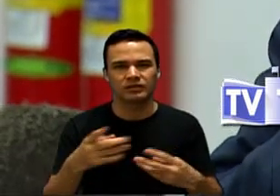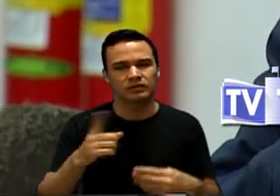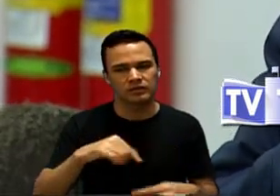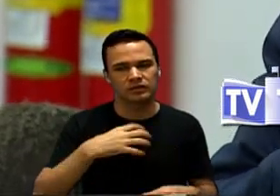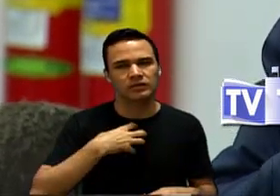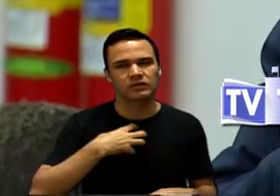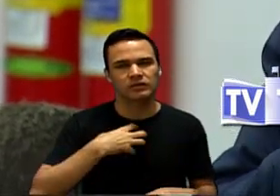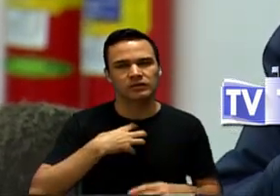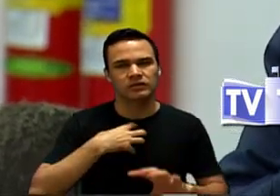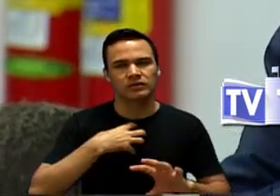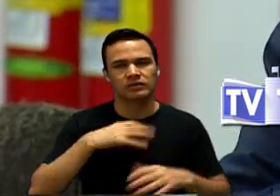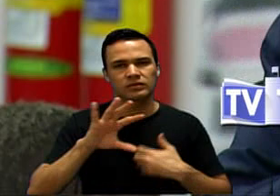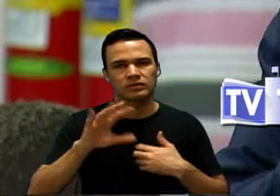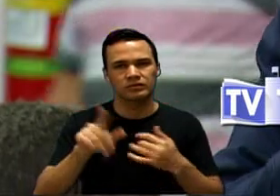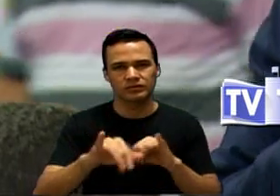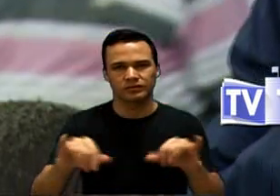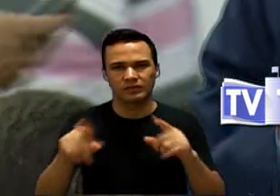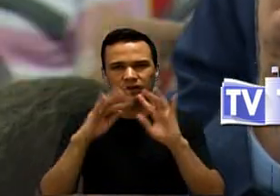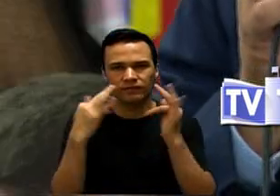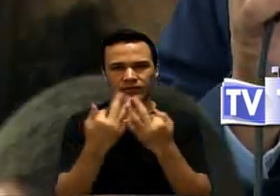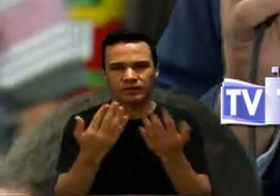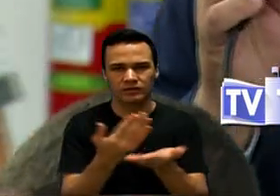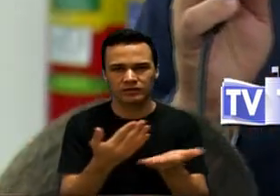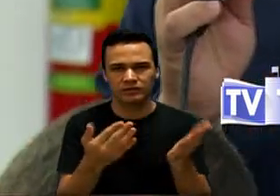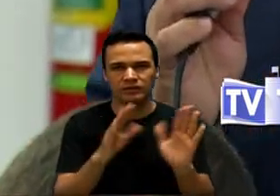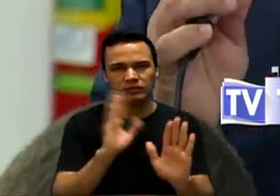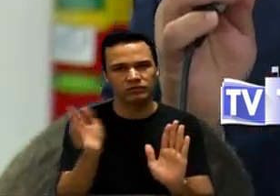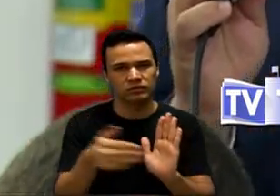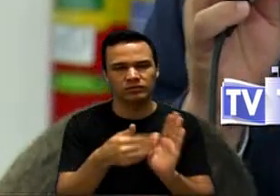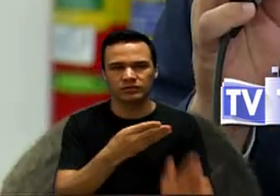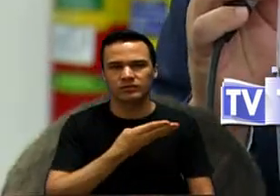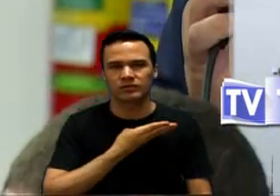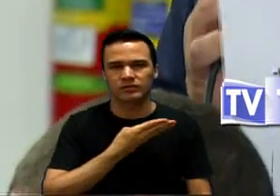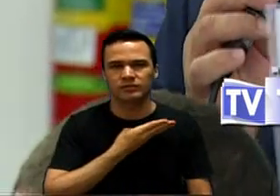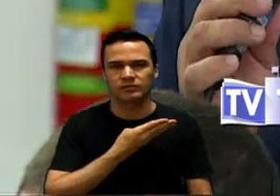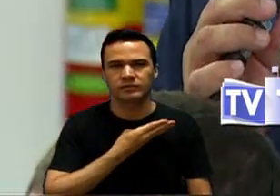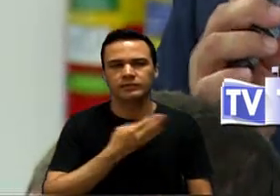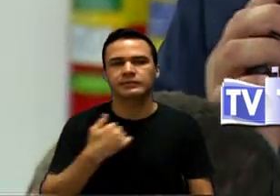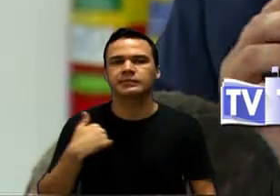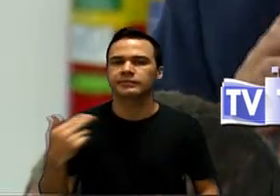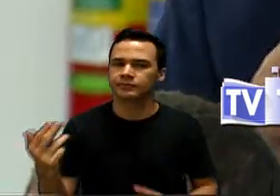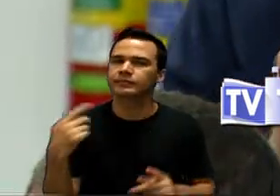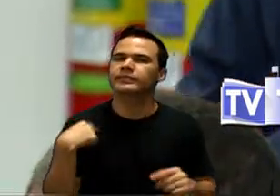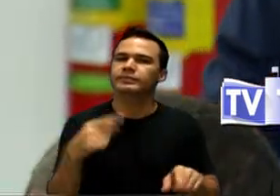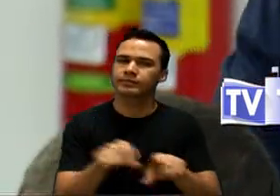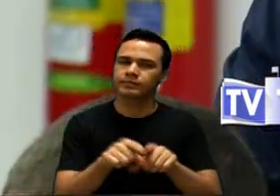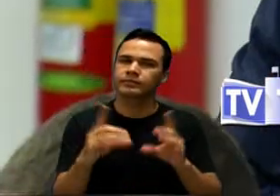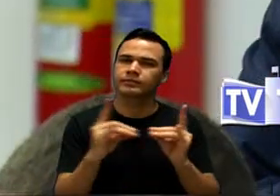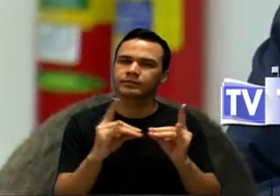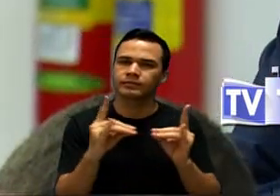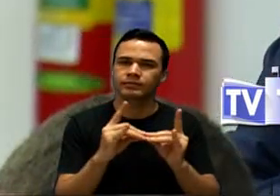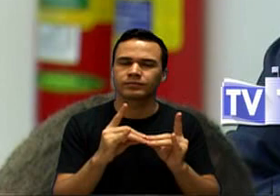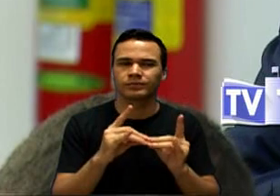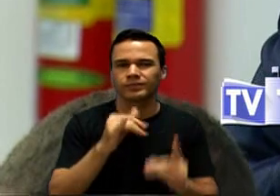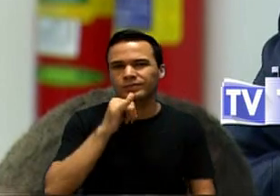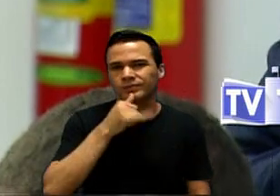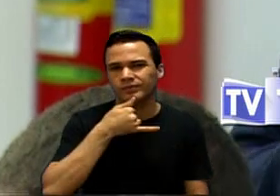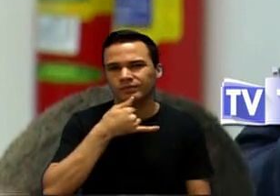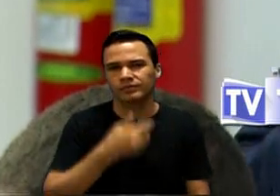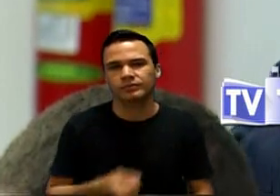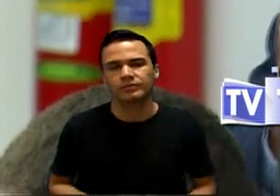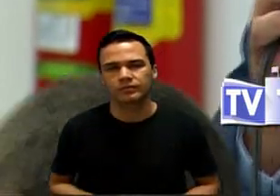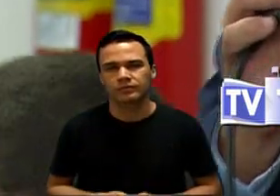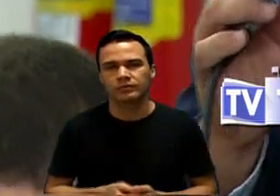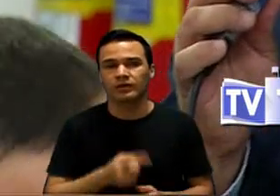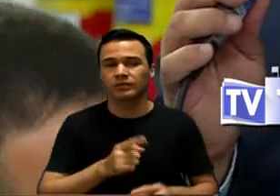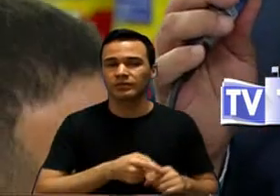nossa solidariedade aí a toda a família, os familiares e os amigos. E estive também lá no velório. Muito triste, viu? Por